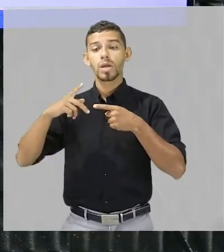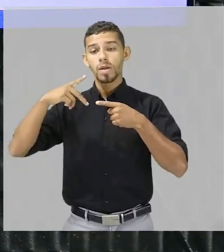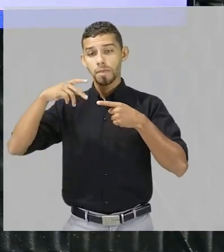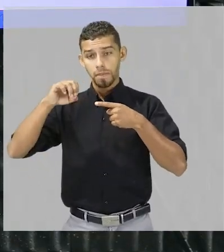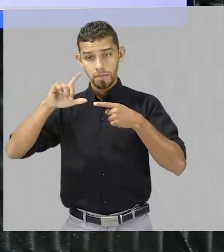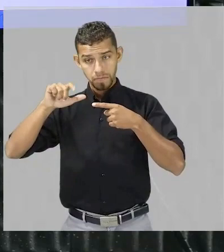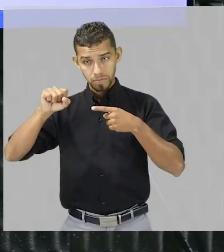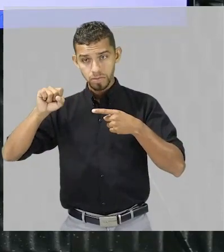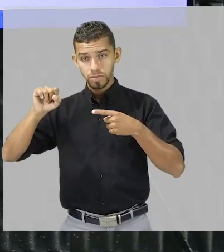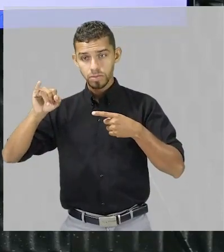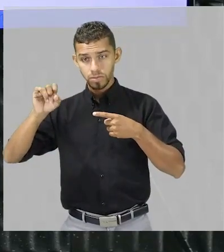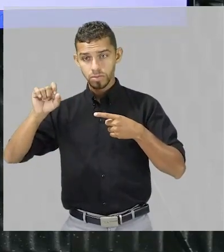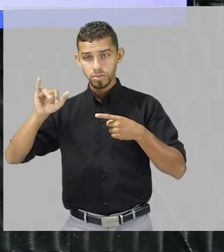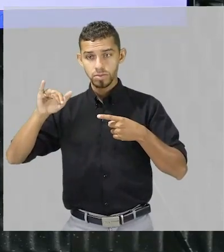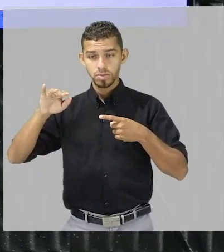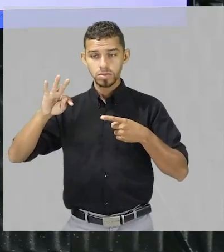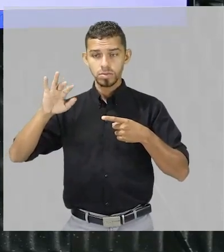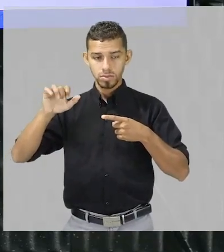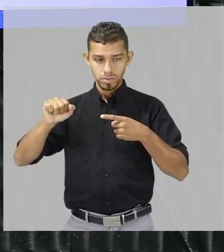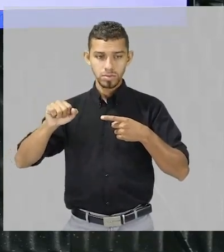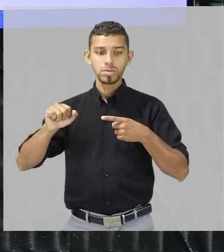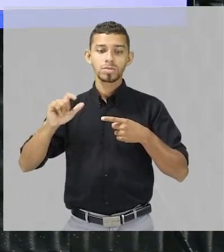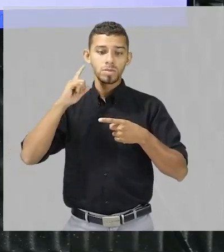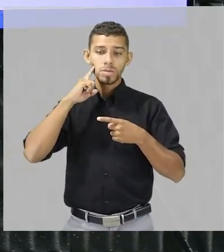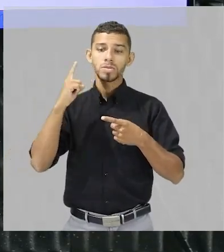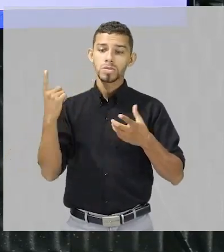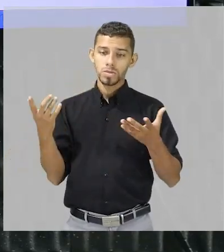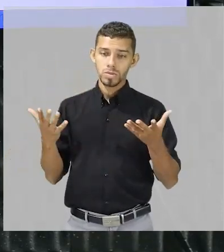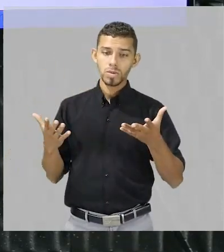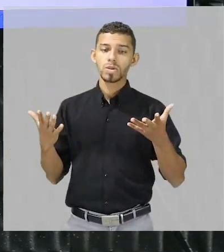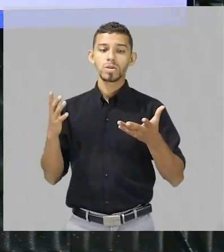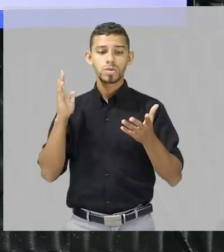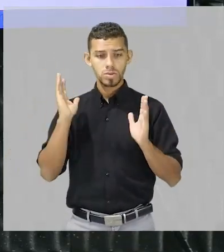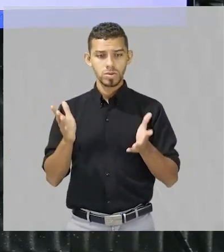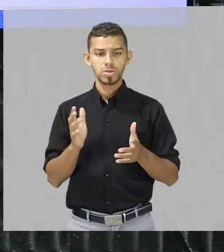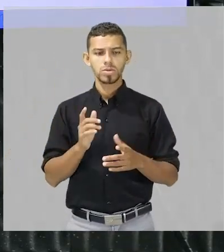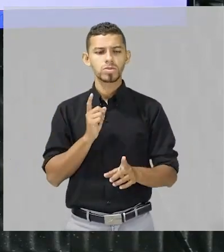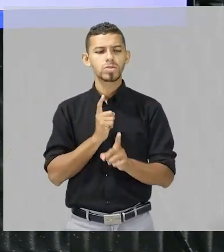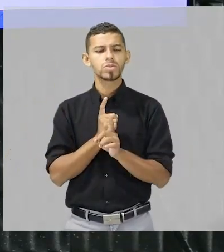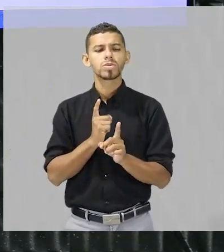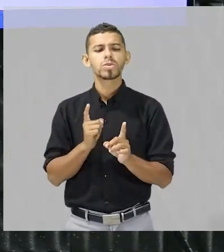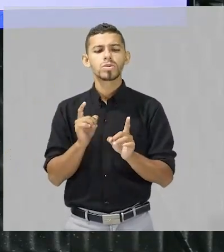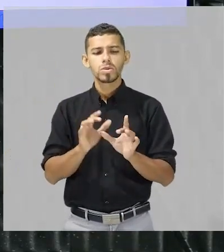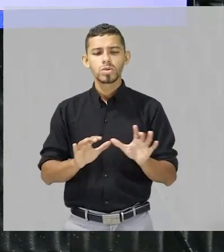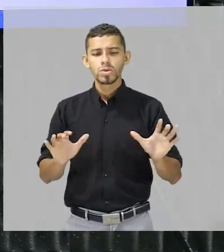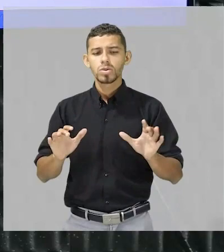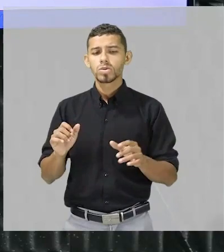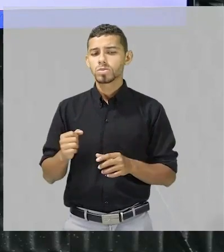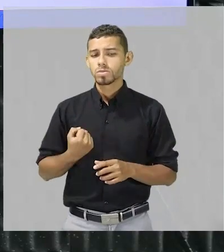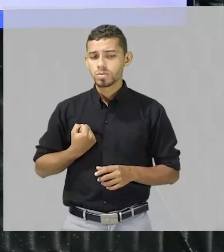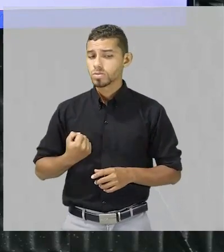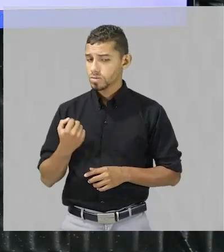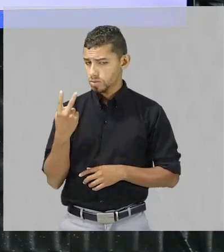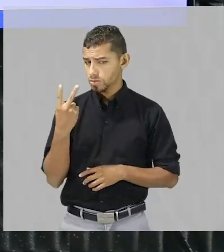poliinsaturada, hidroxila em carbono terminal. Então, eu já vou, olha só, o composto 2,